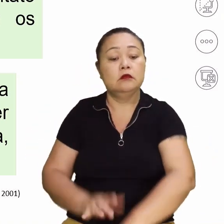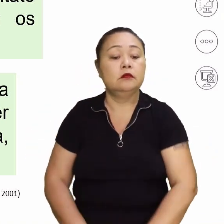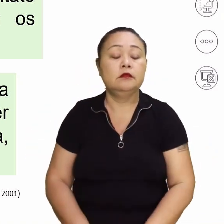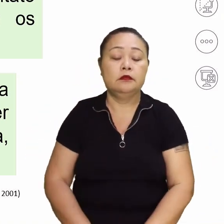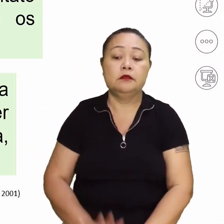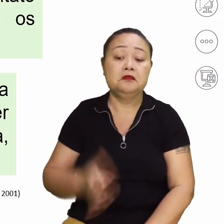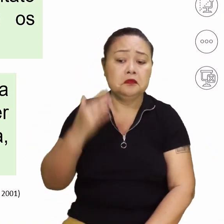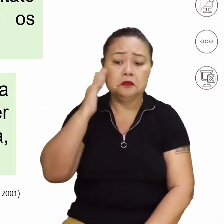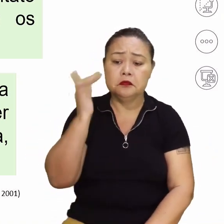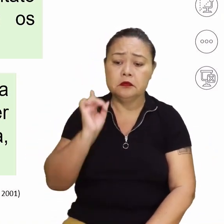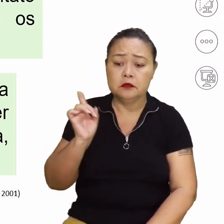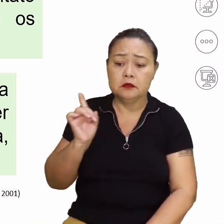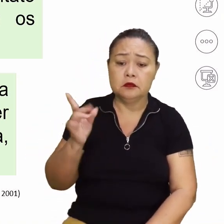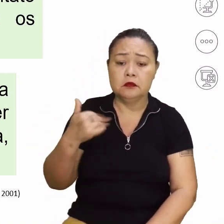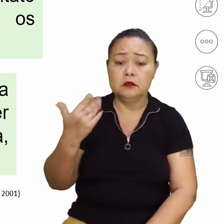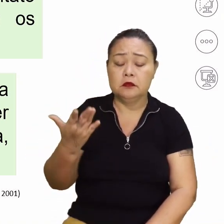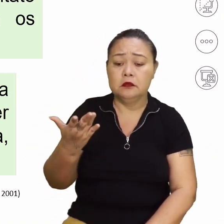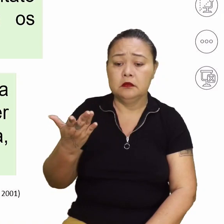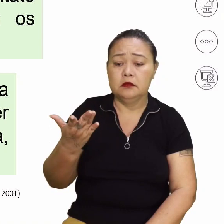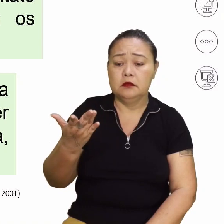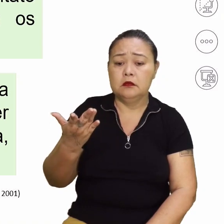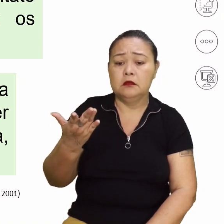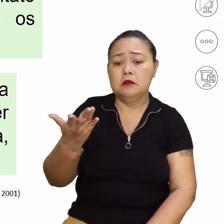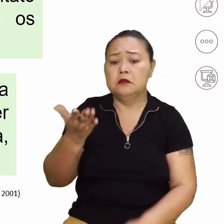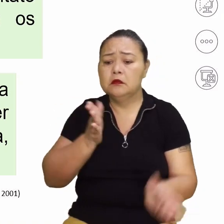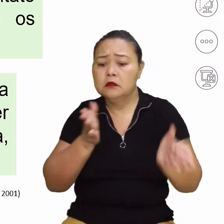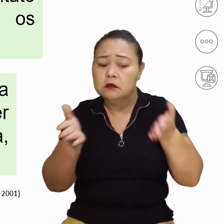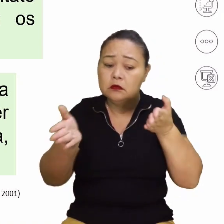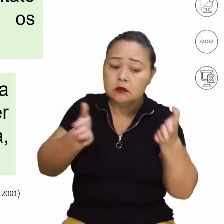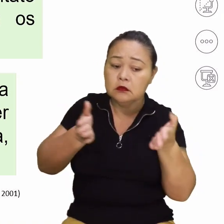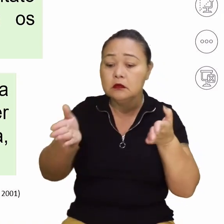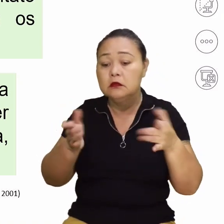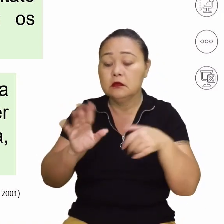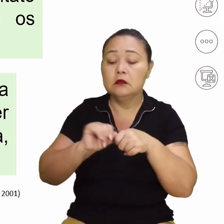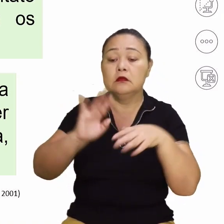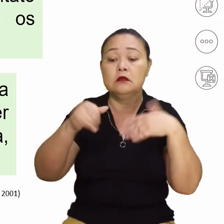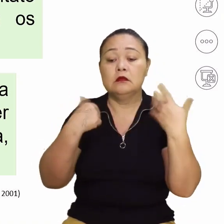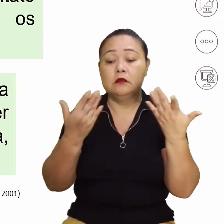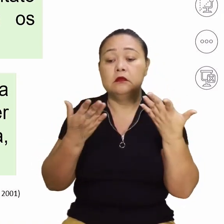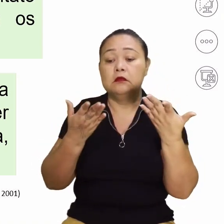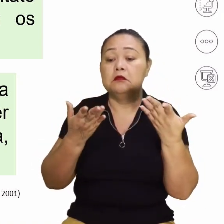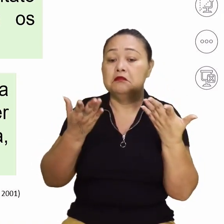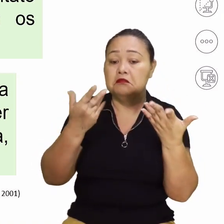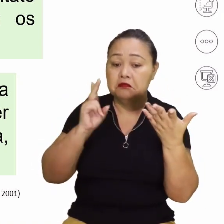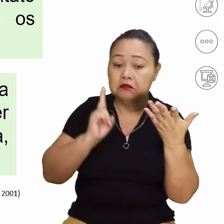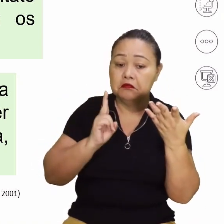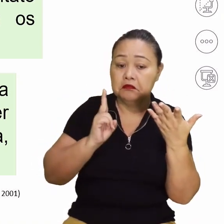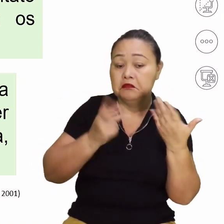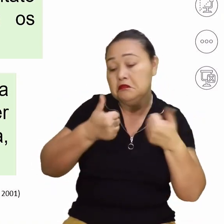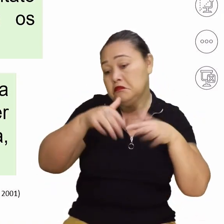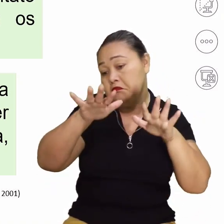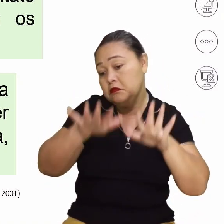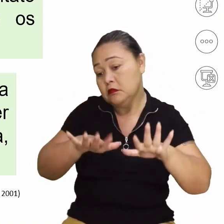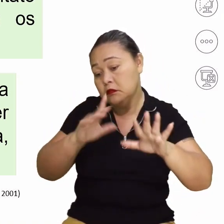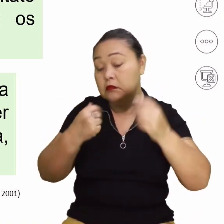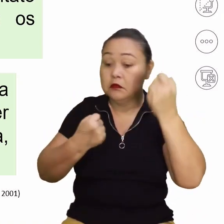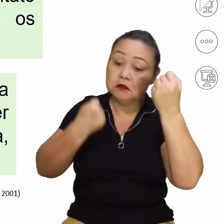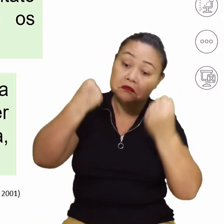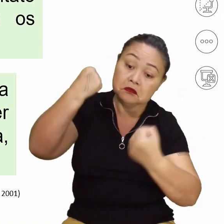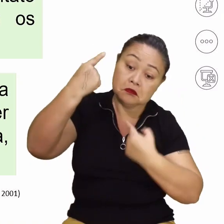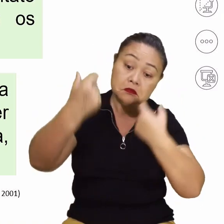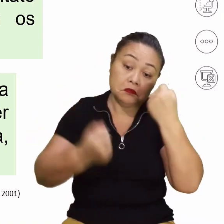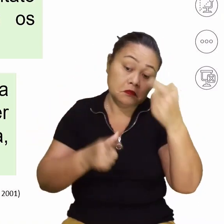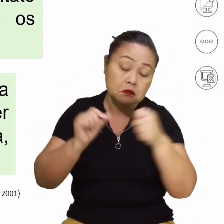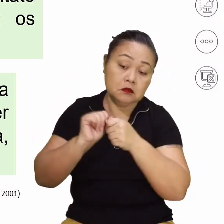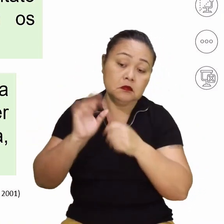professor não entendi isso com estágio intermediário intermitente ou permanente com os